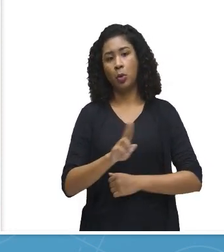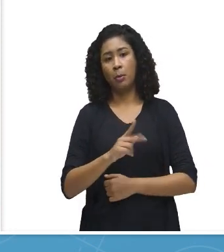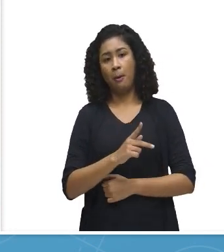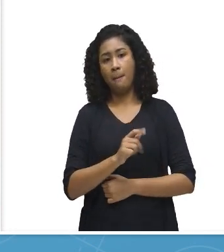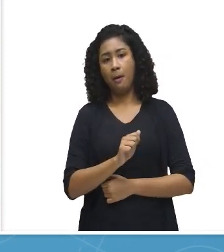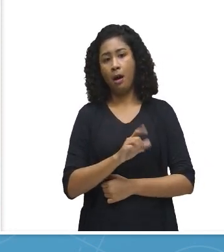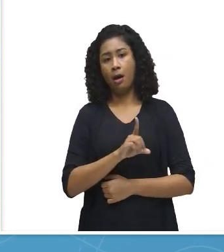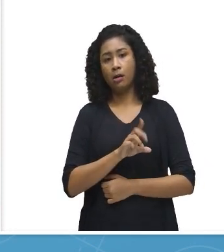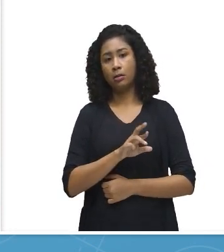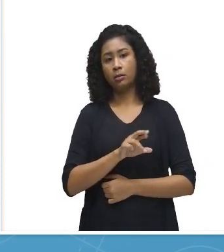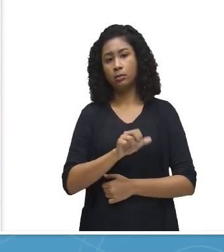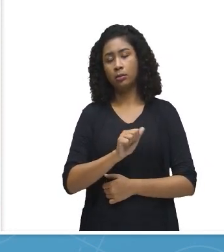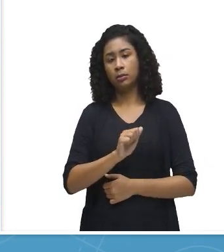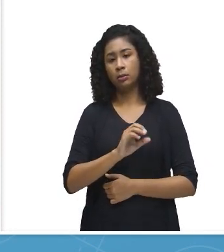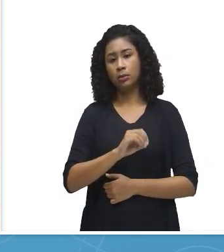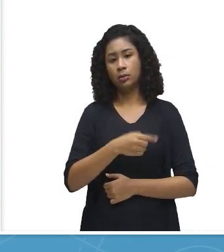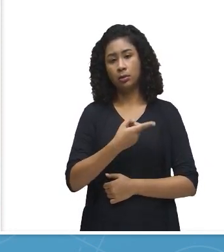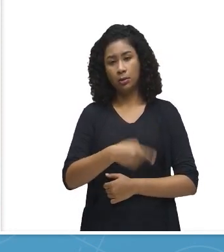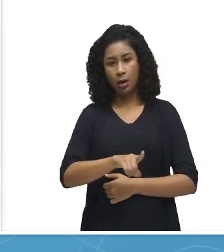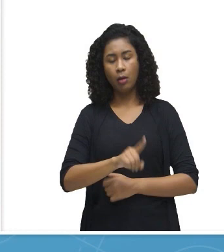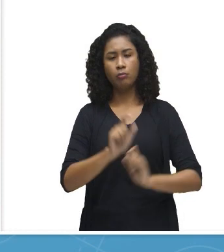incidem diretamente